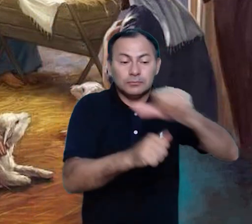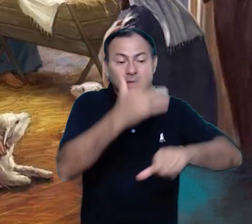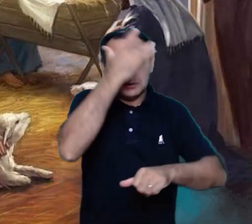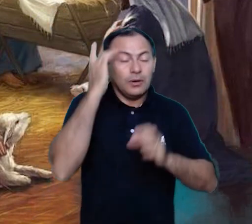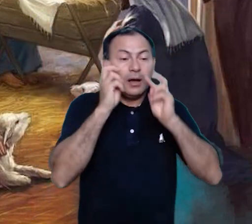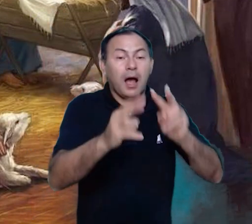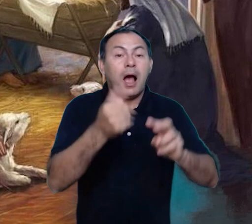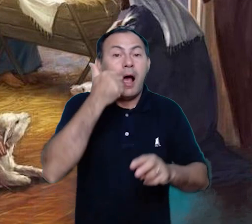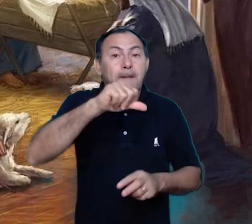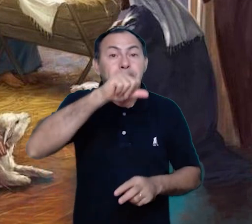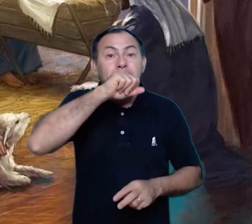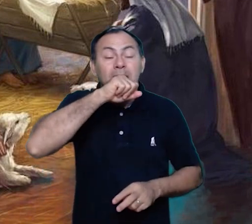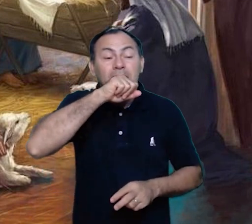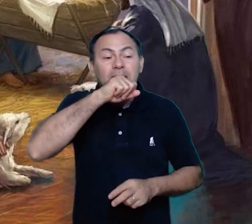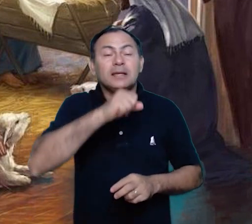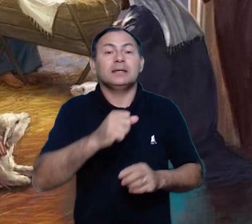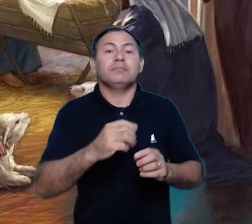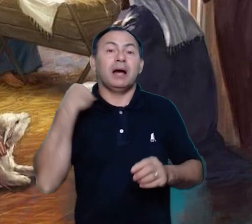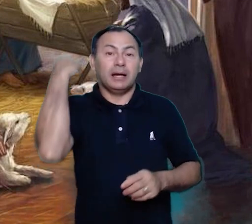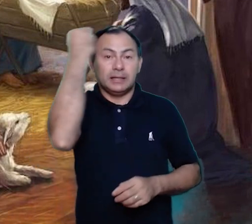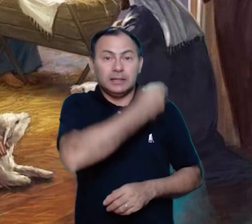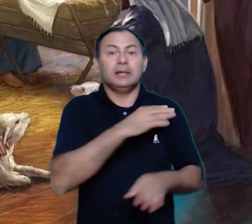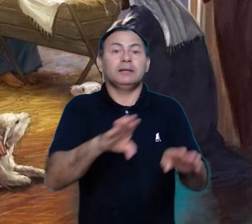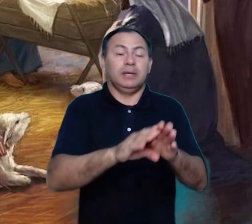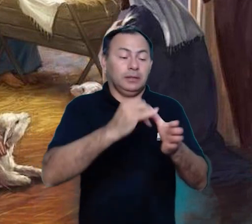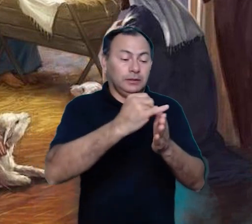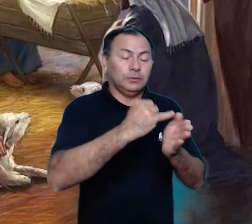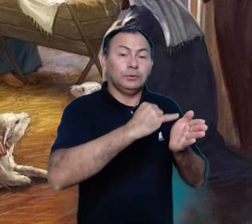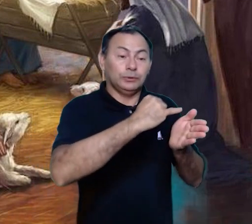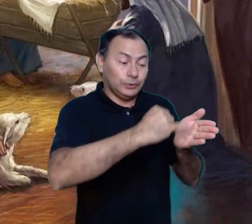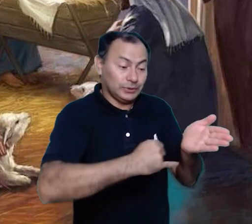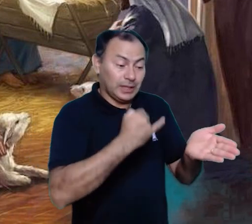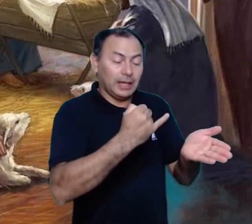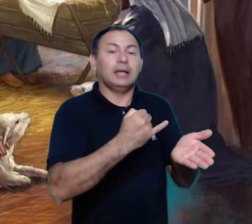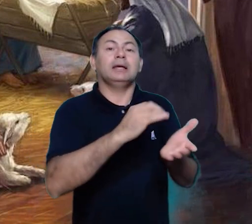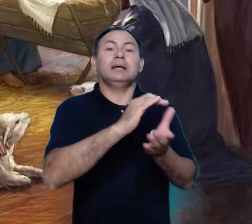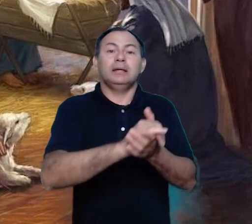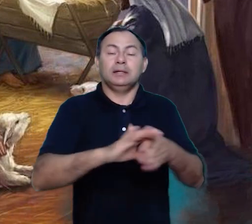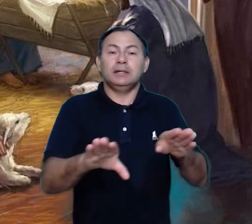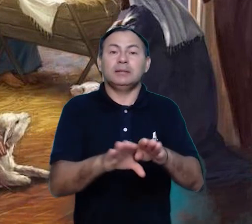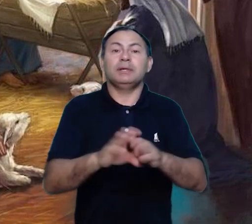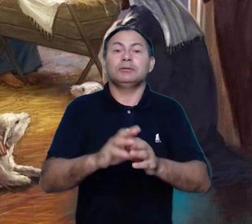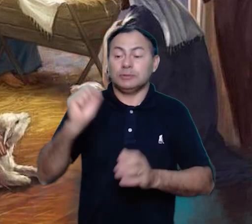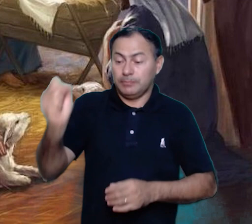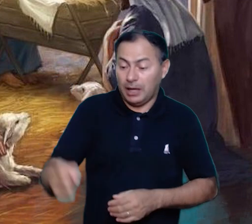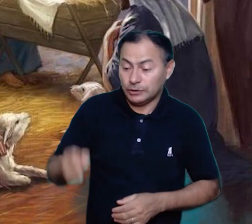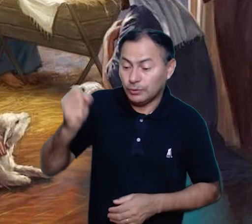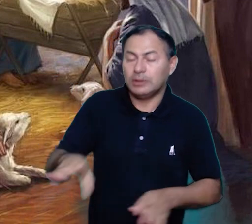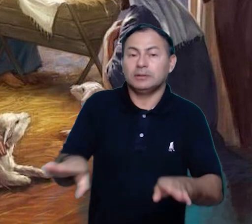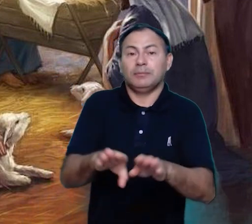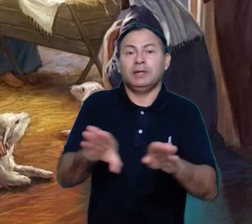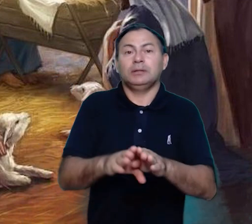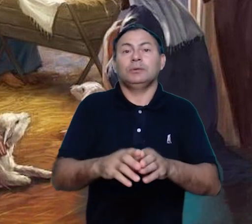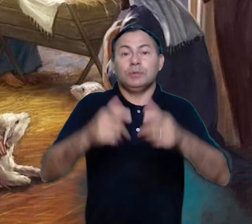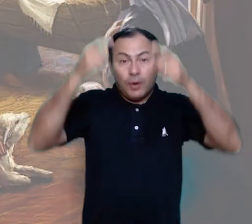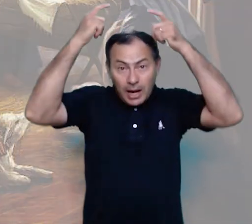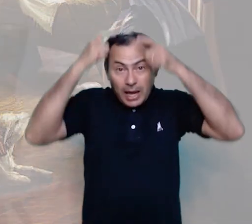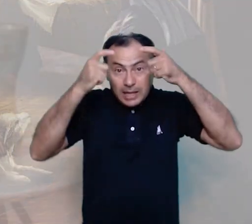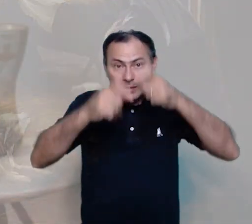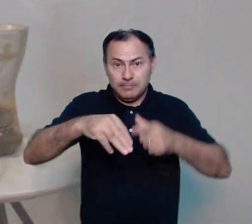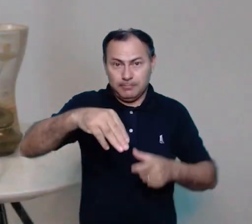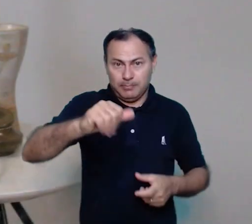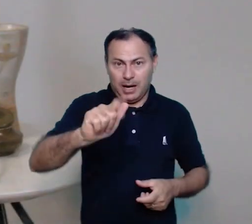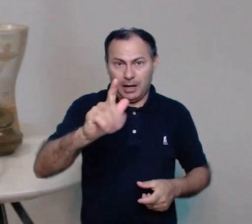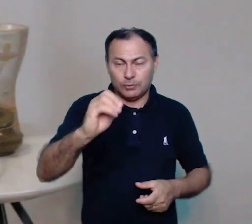visível aos olhos da mãe, de José, dos pastores e dos reis magos.